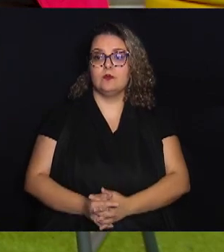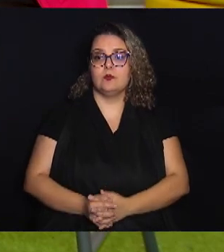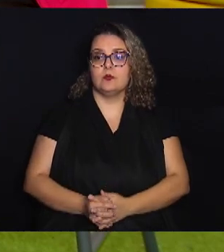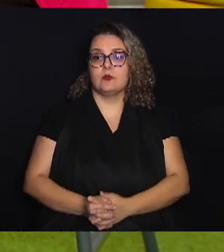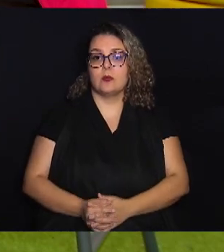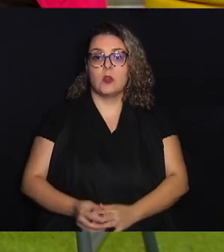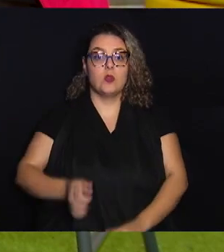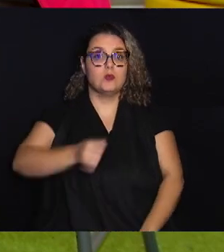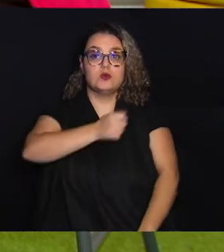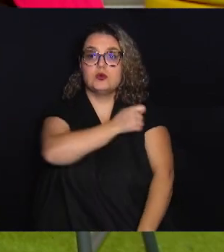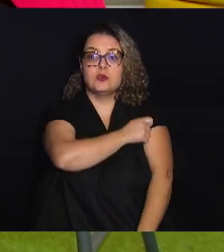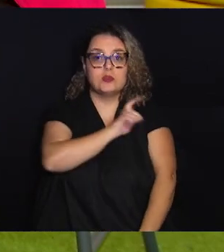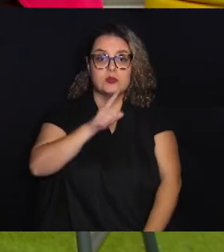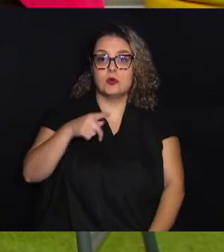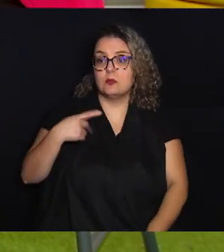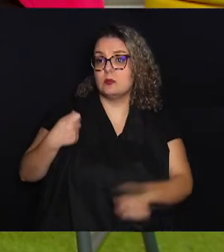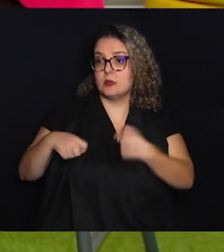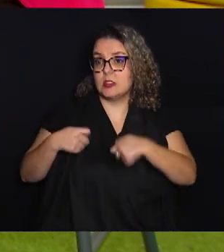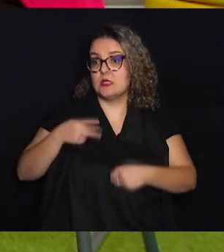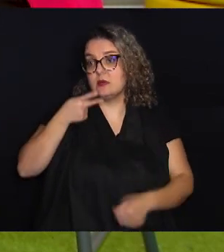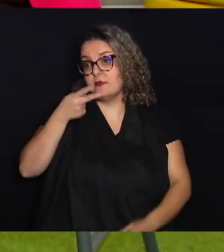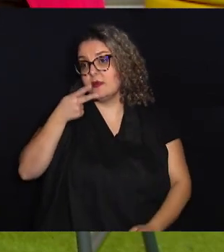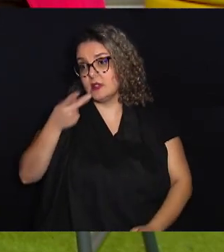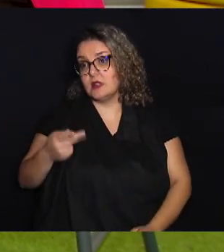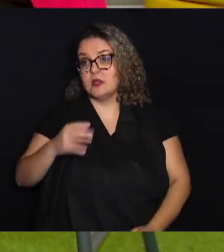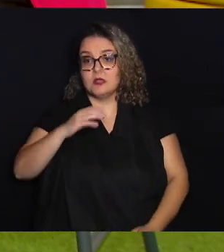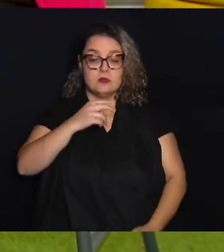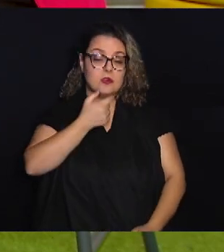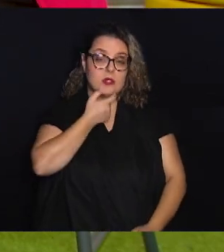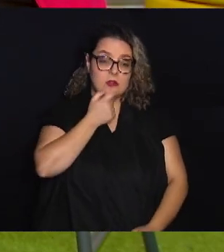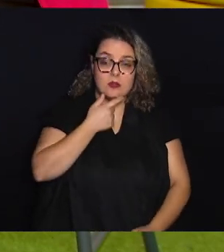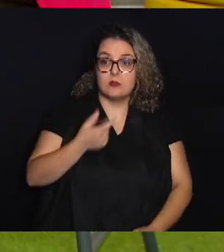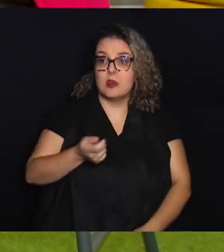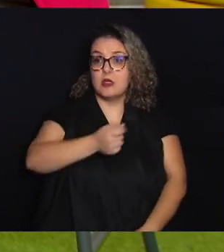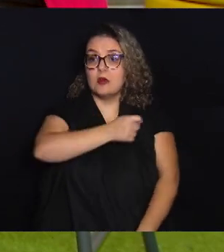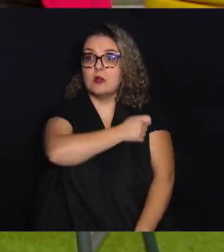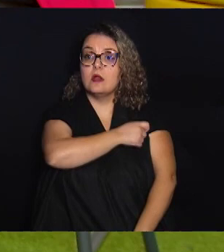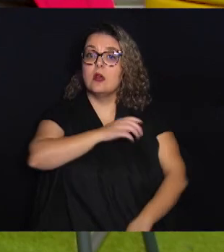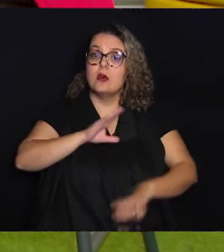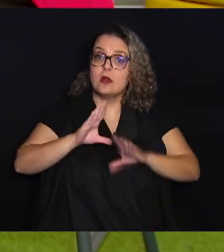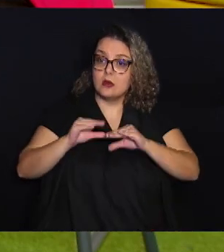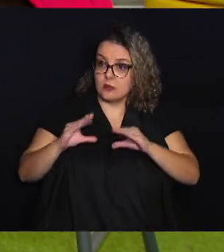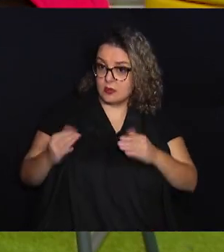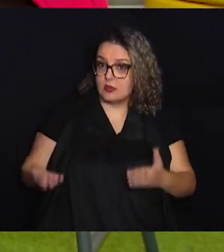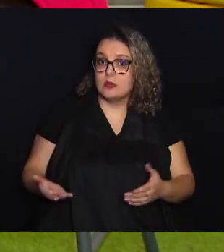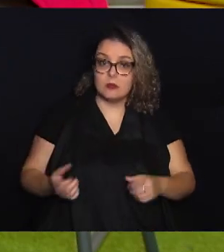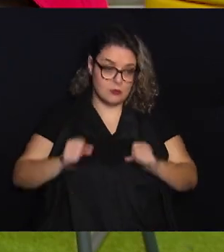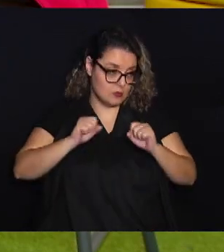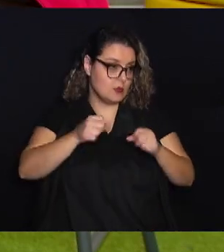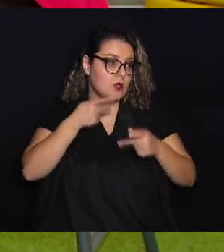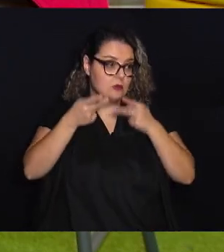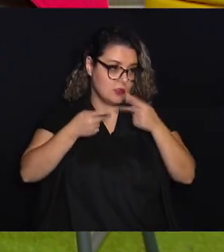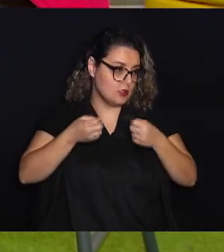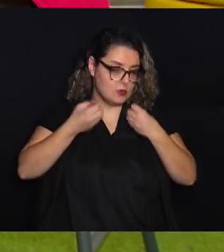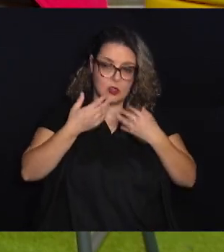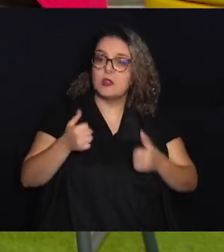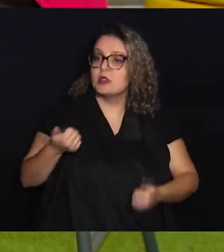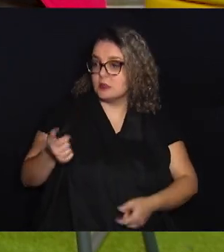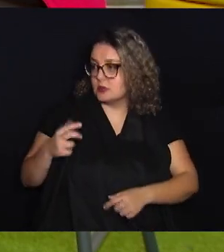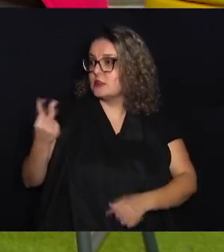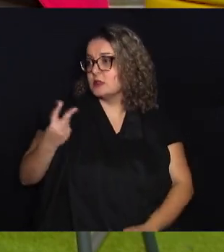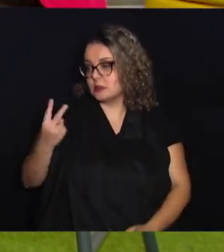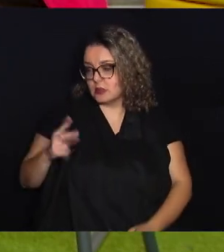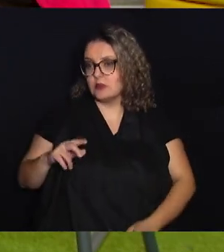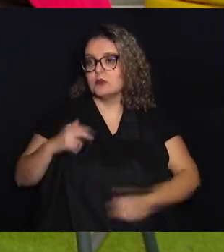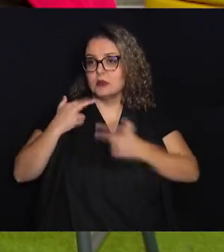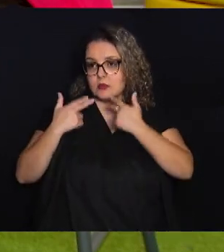Não necessariamente os alunos não precisam falar inglês, mas há alunos que se sentem tão confortáveis podem falar nessa língua adicional,